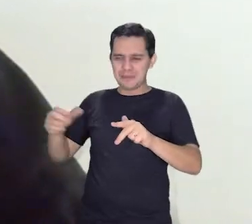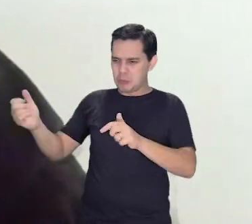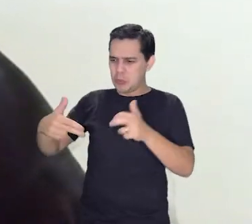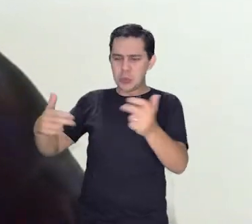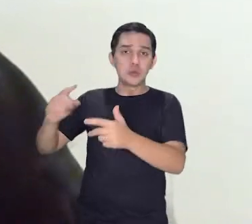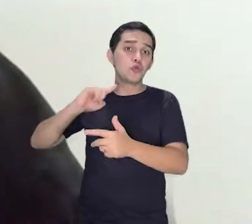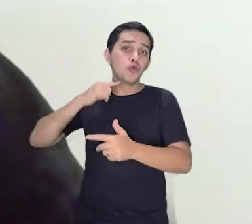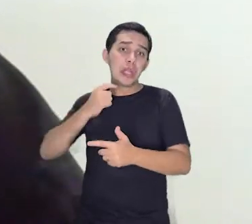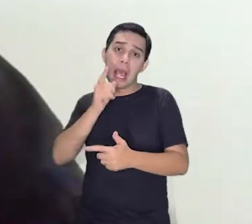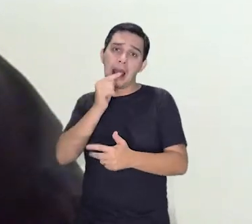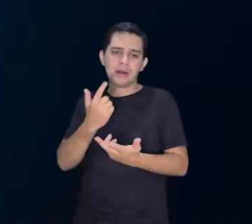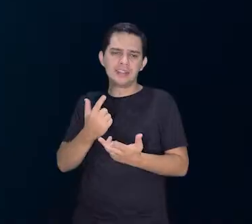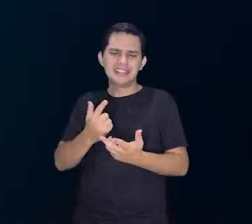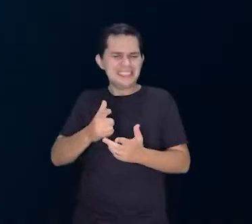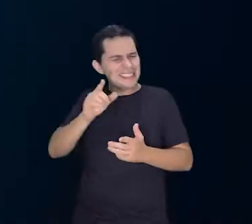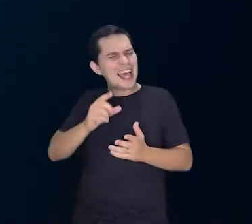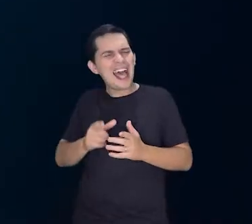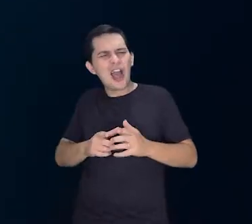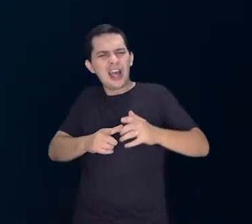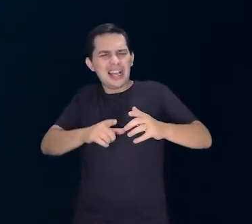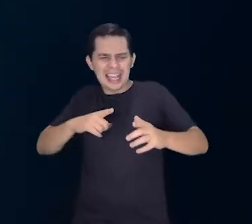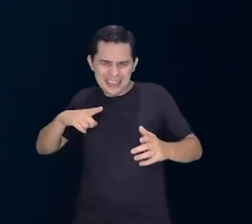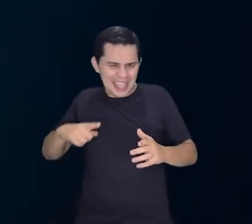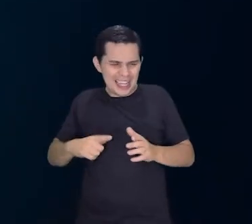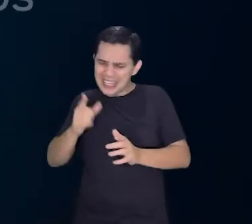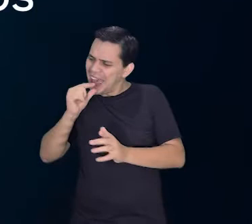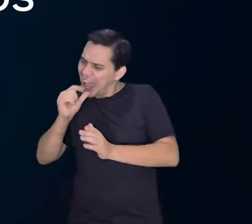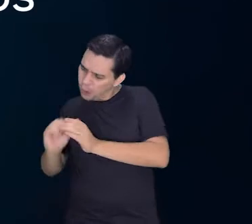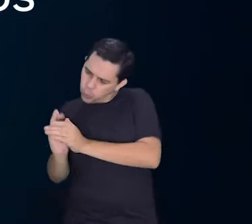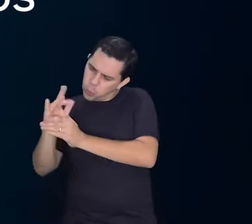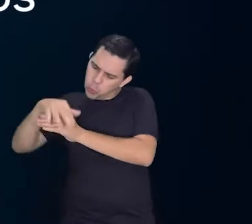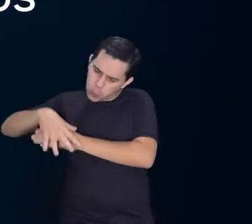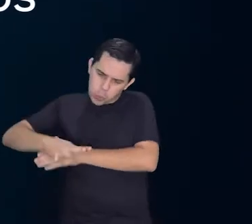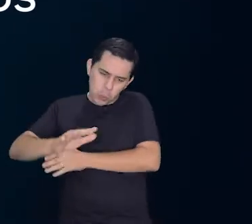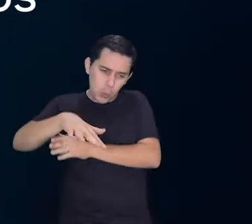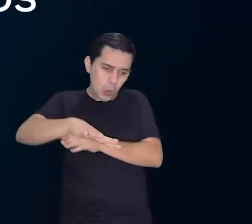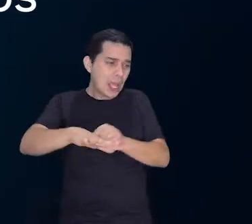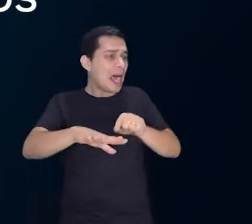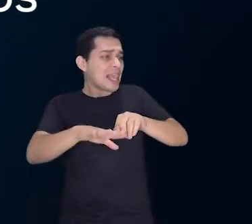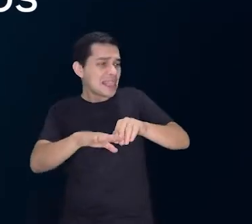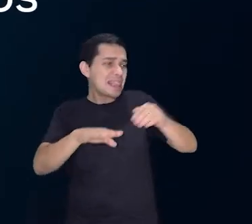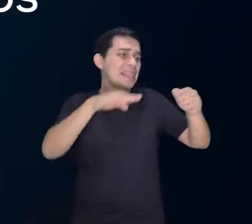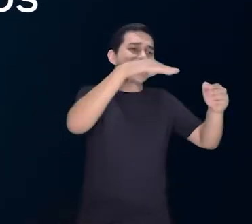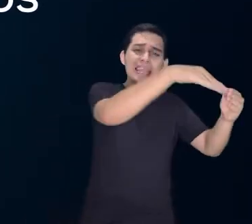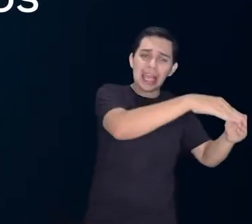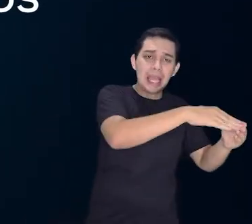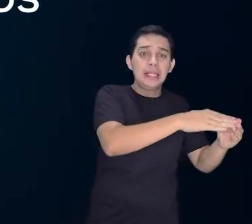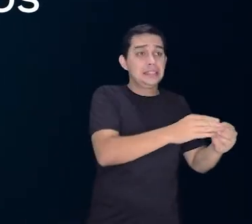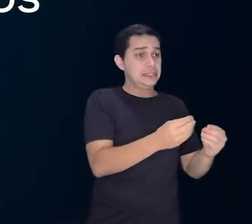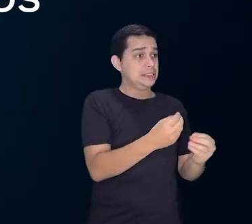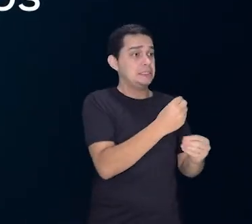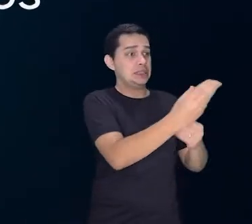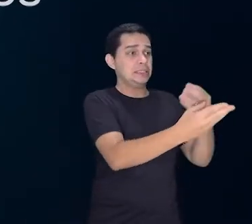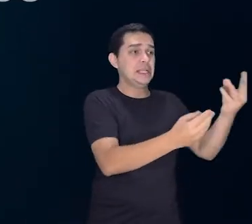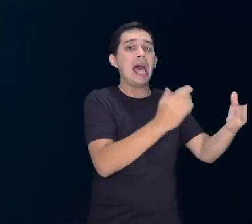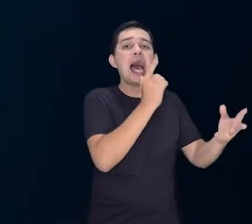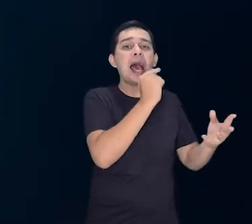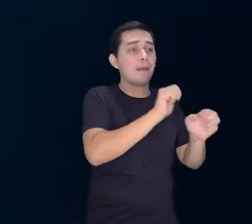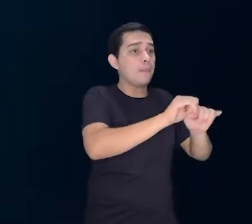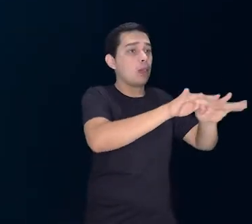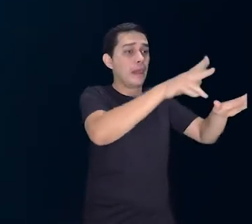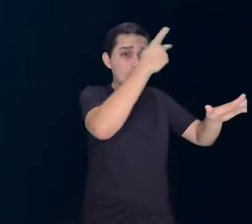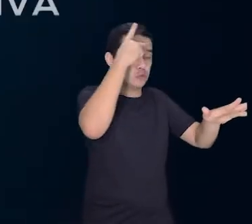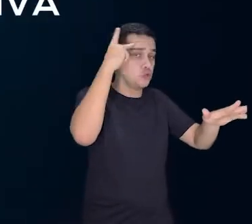captação até o consumidor final, visando estabelecer medidas de controle para reduzir ou eliminar os riscos